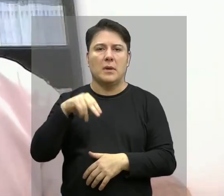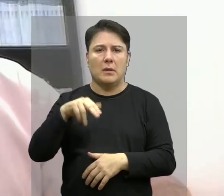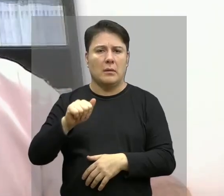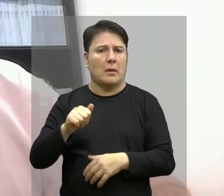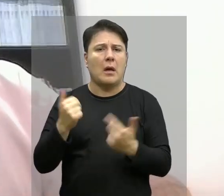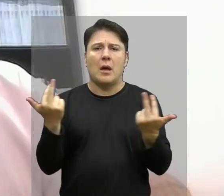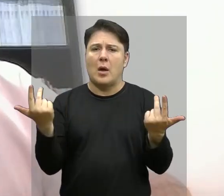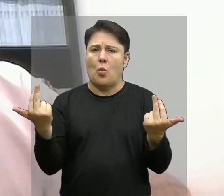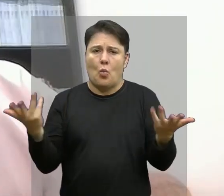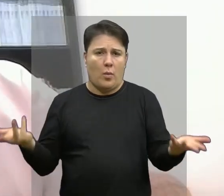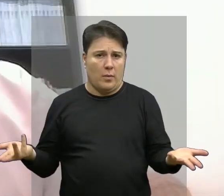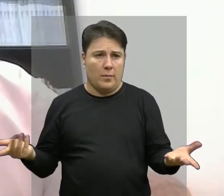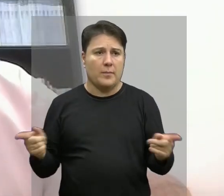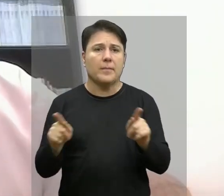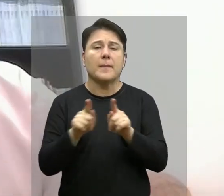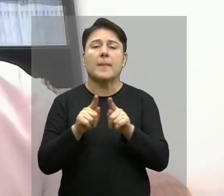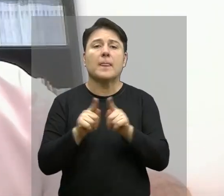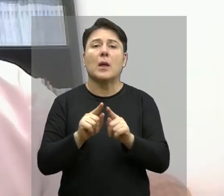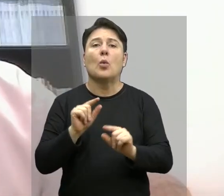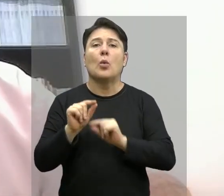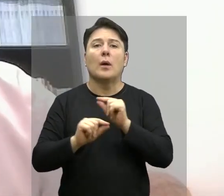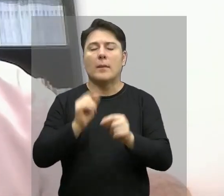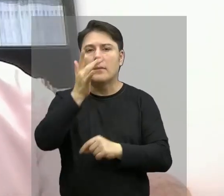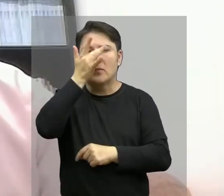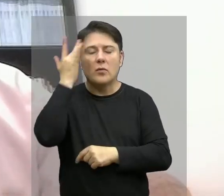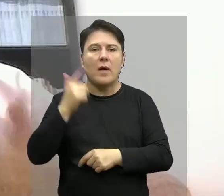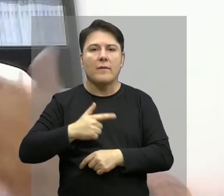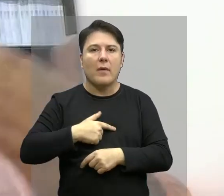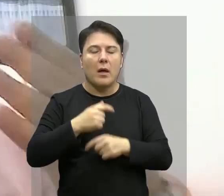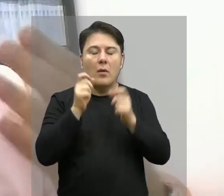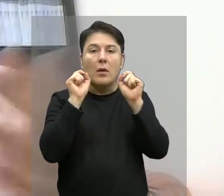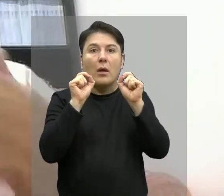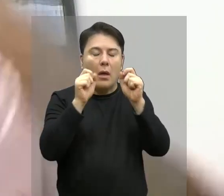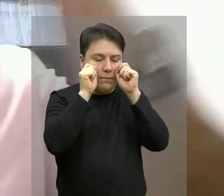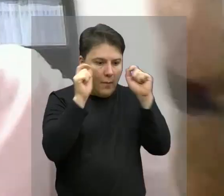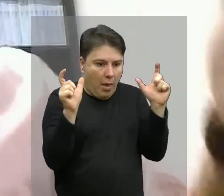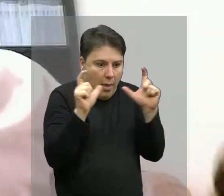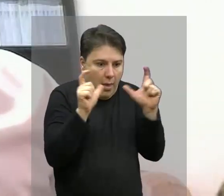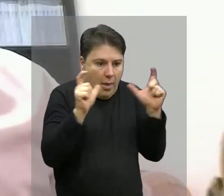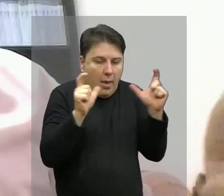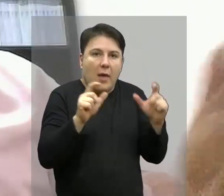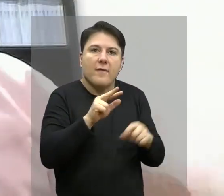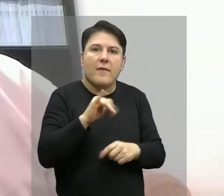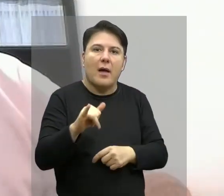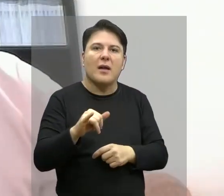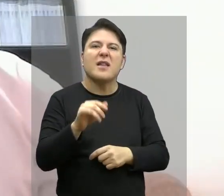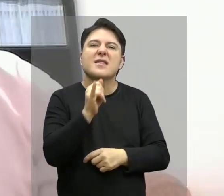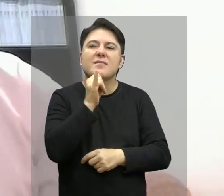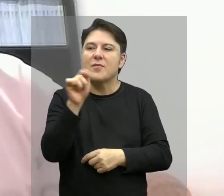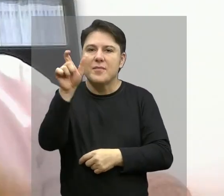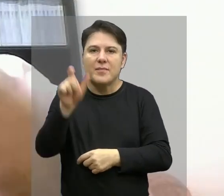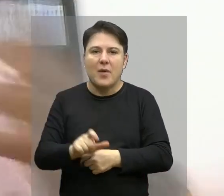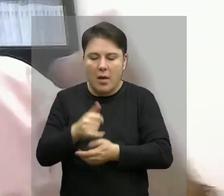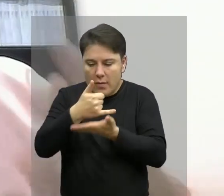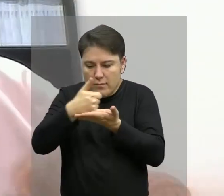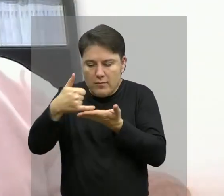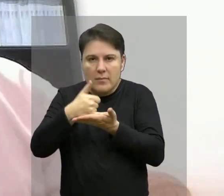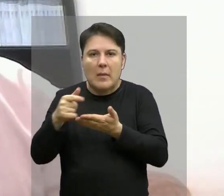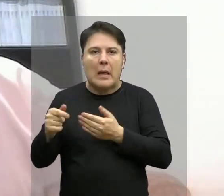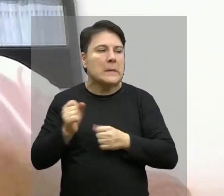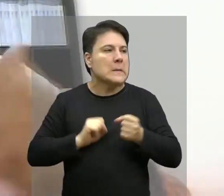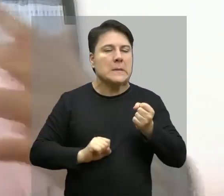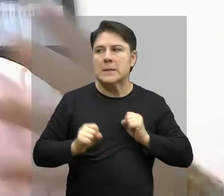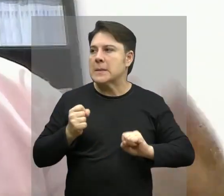tirar. Inclusive o craving, né, a fissura daquela pessoa do dependente, por exemplo, de cocaína, que está ali desesperado